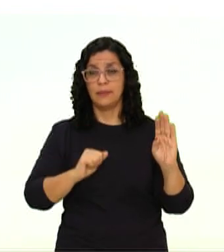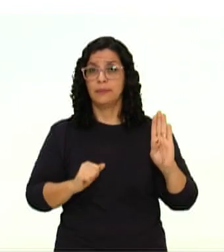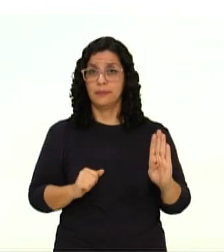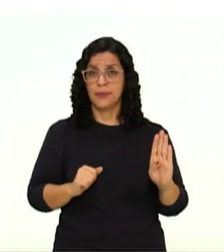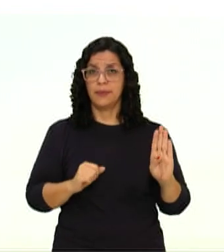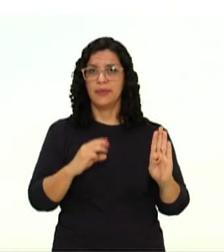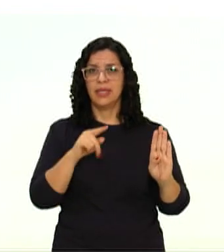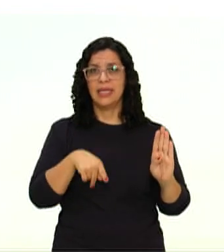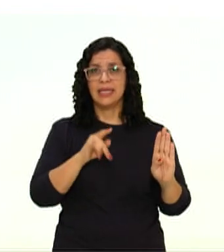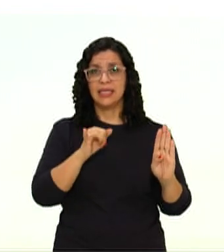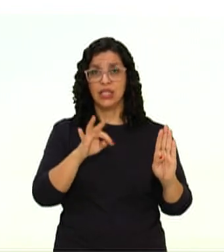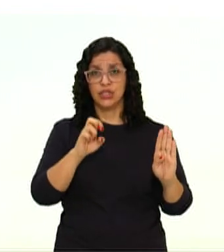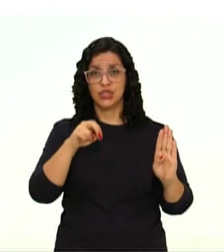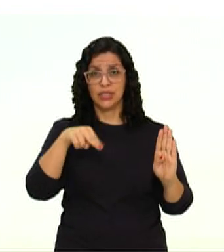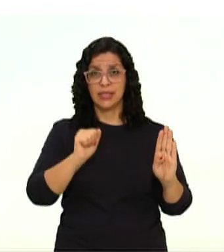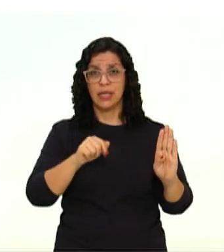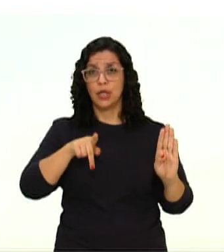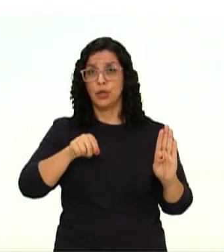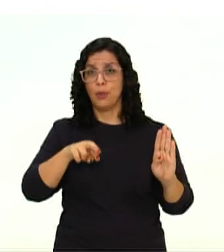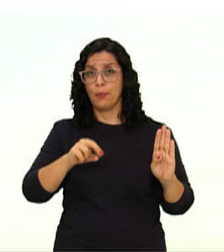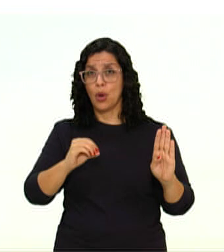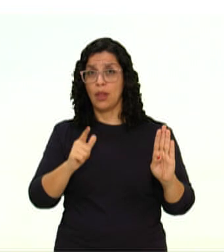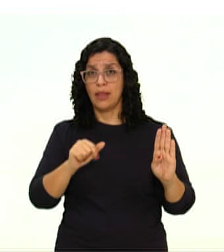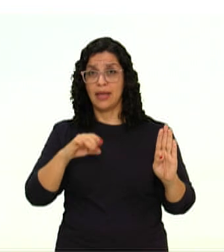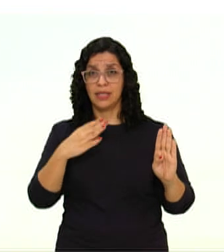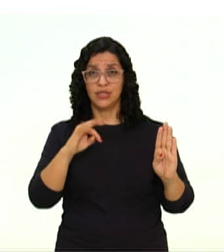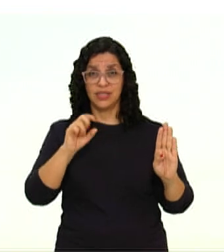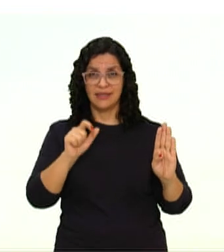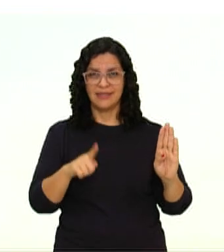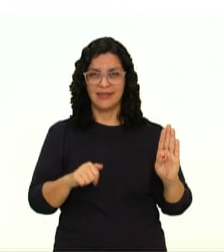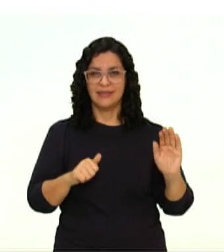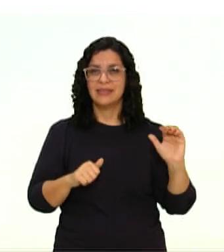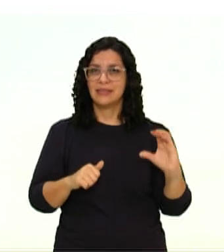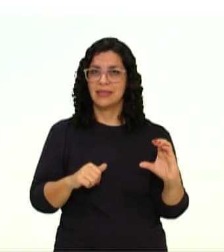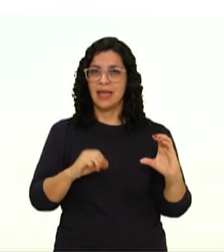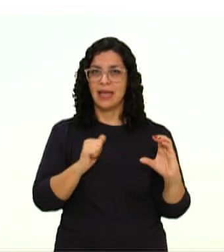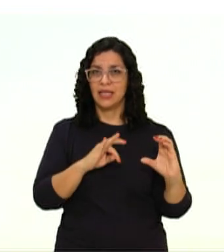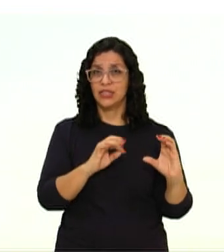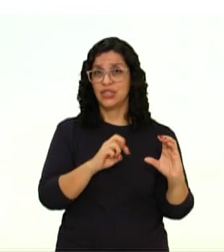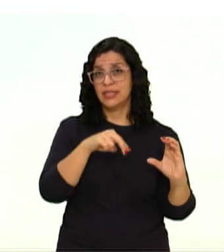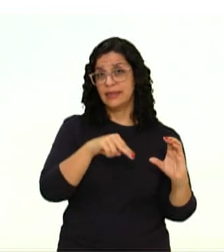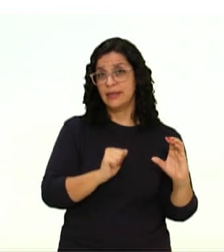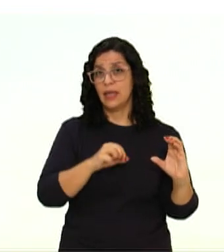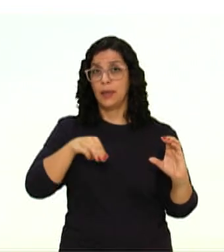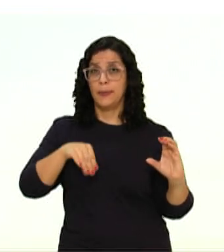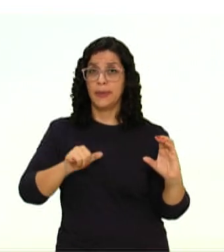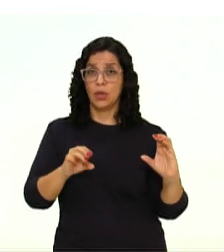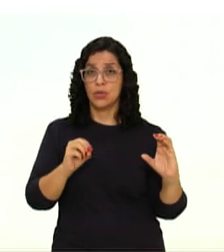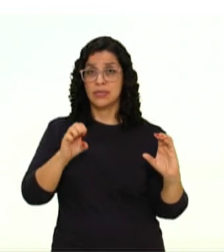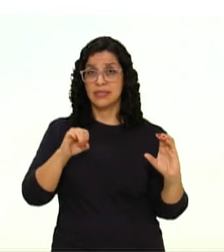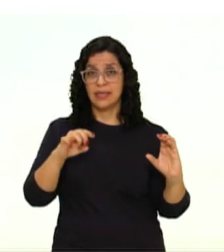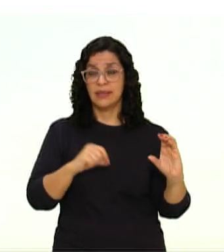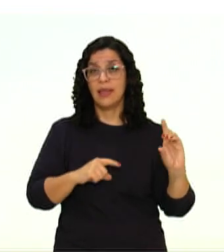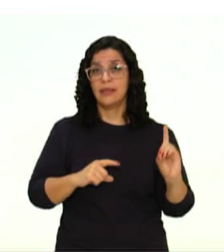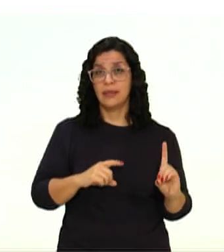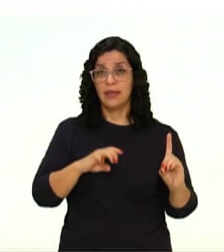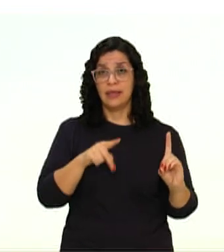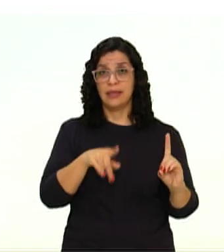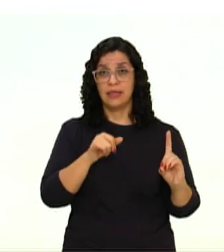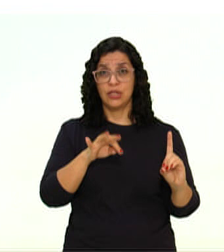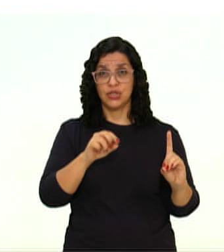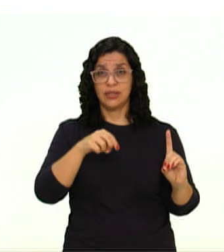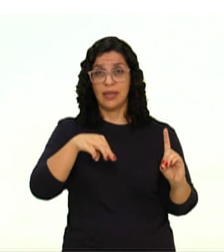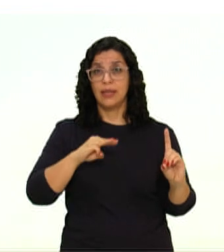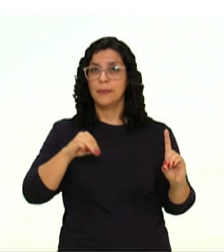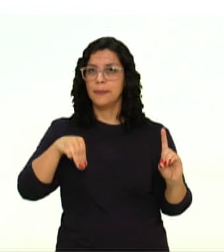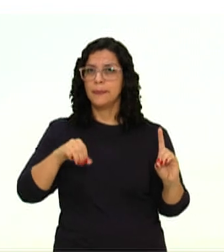B, quitina e prolactina. Letra C, actina e miosina. E letra D, quitina e miosina.